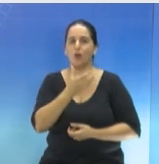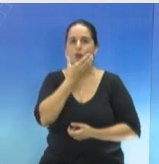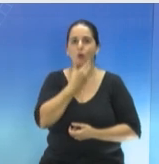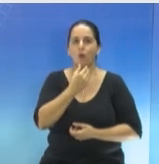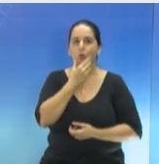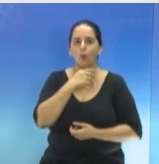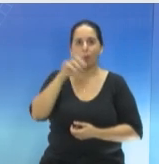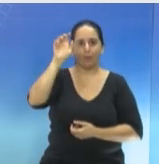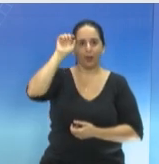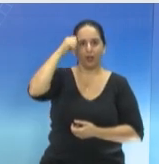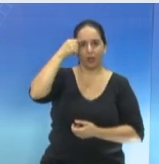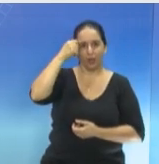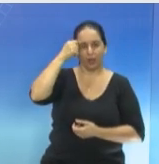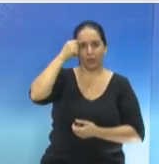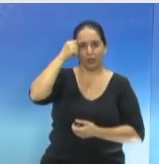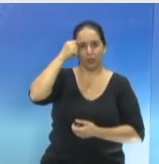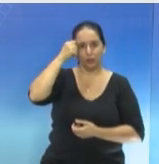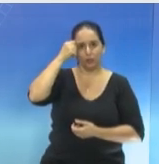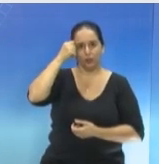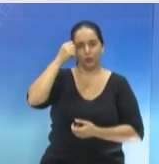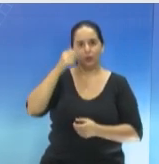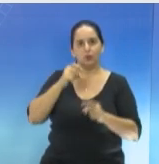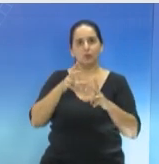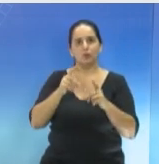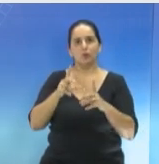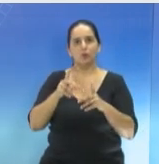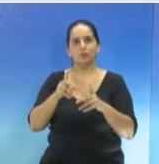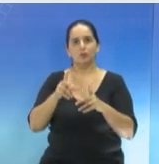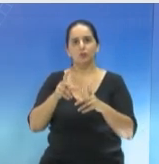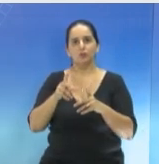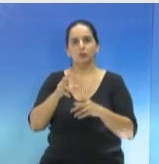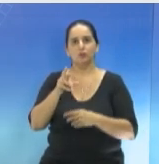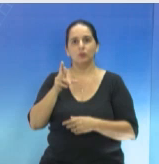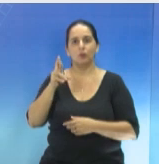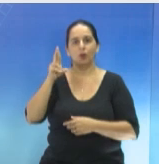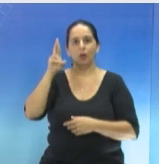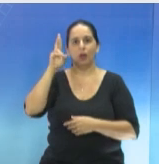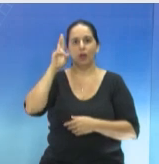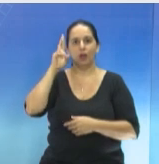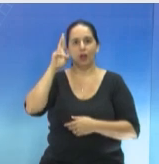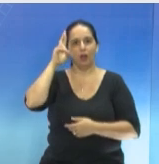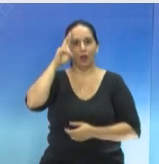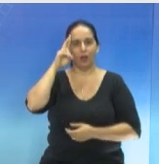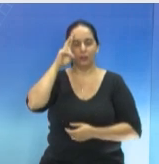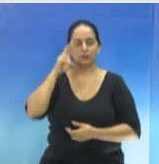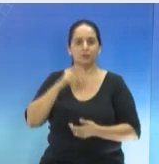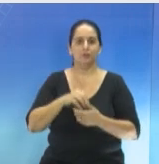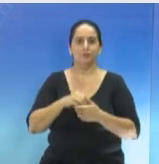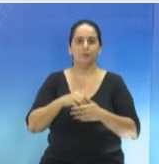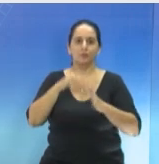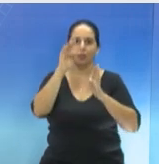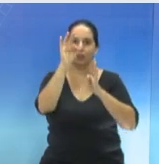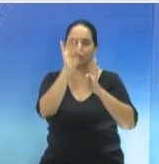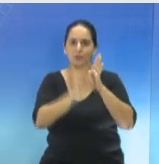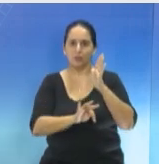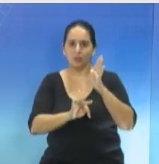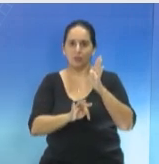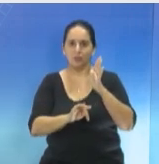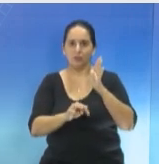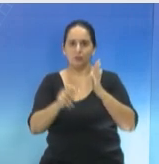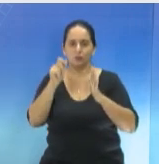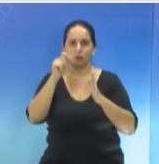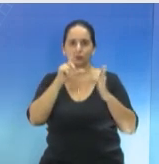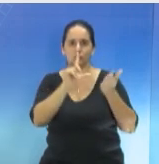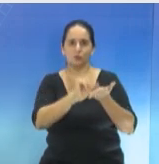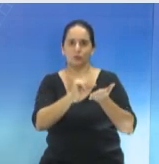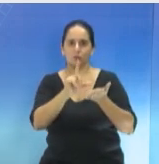em produtos de beleza e estética do racismo. Resumo. Este artigo tem por finalidade